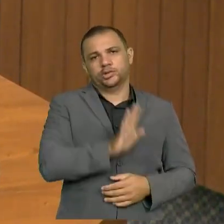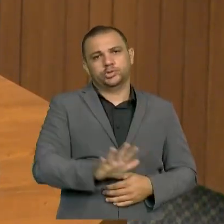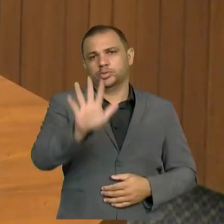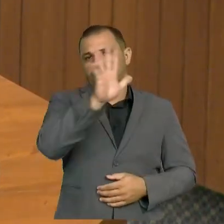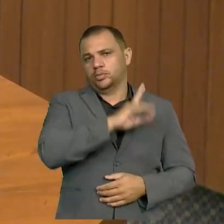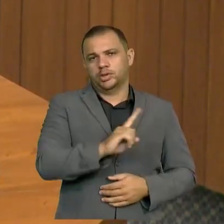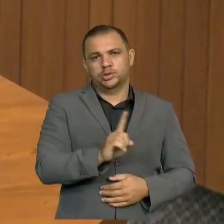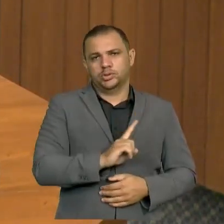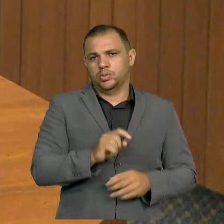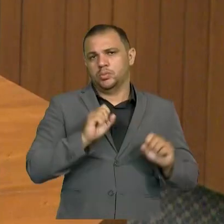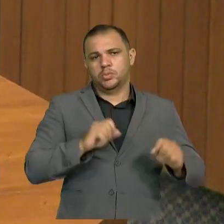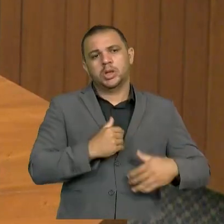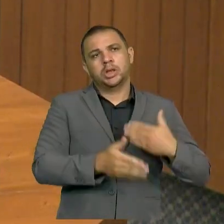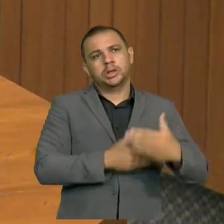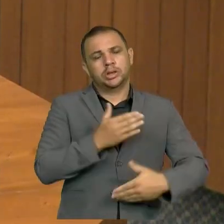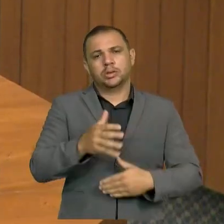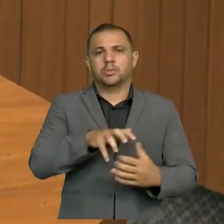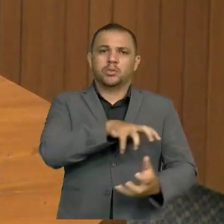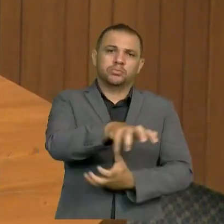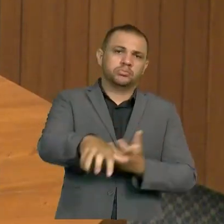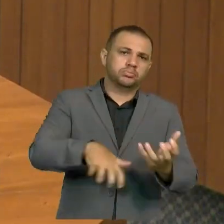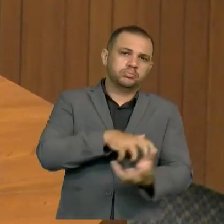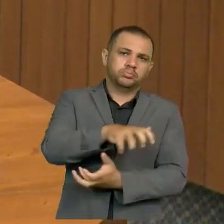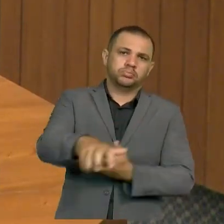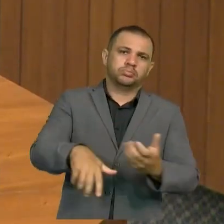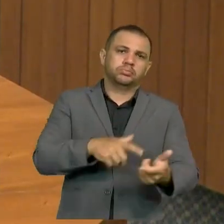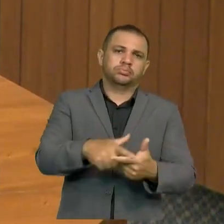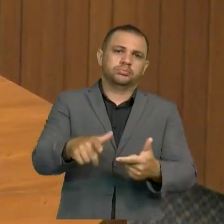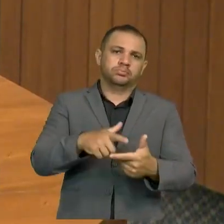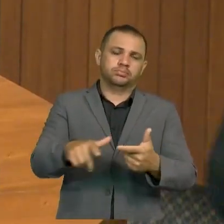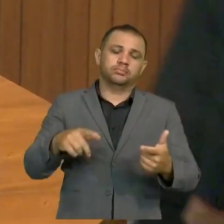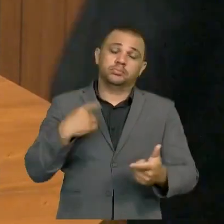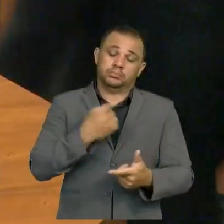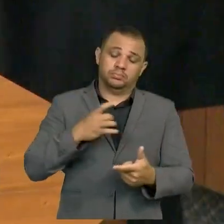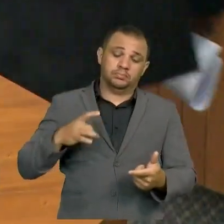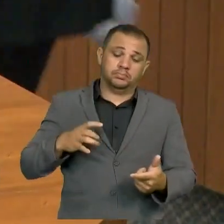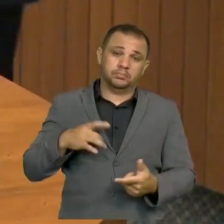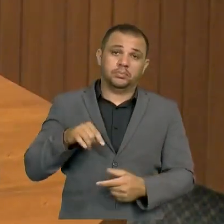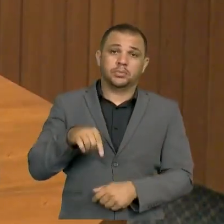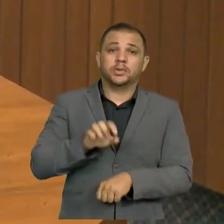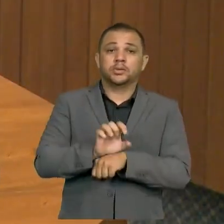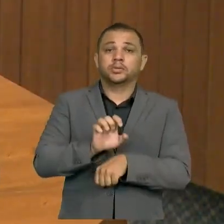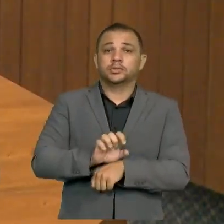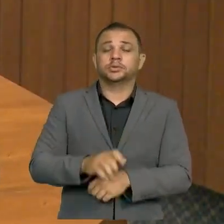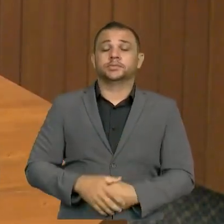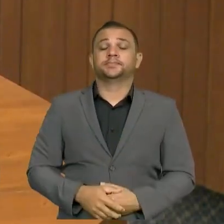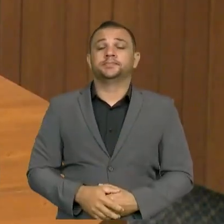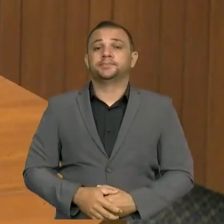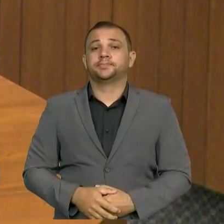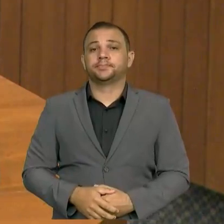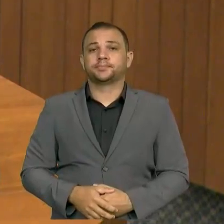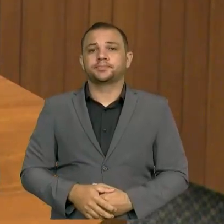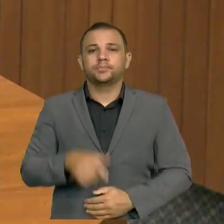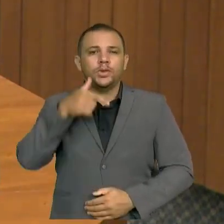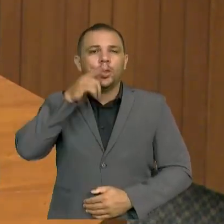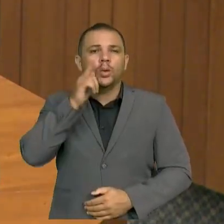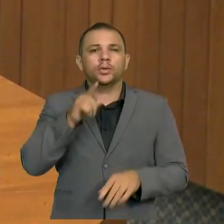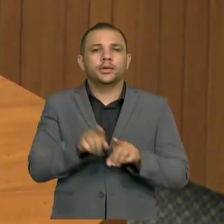estar causando todo esse transtorno que a gente teme no nosso estado. Senhora Presidente, ontem também